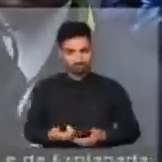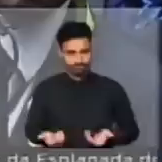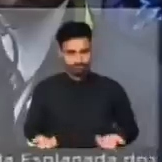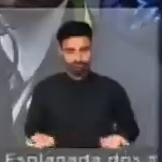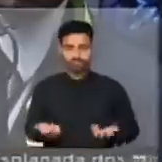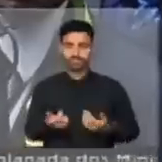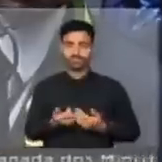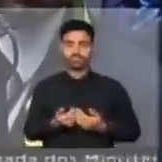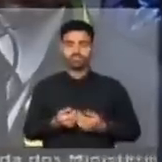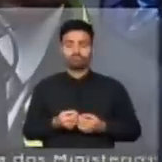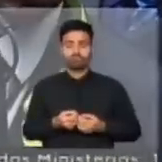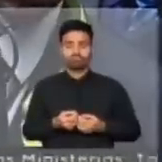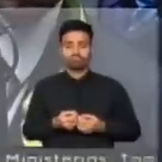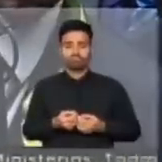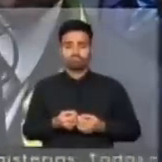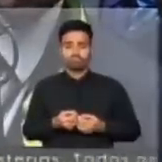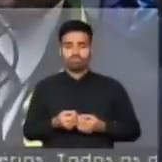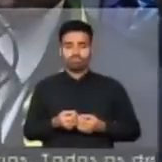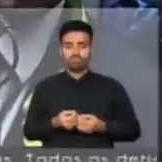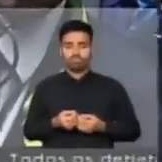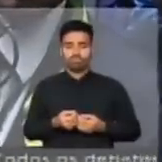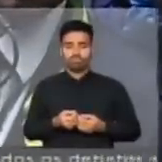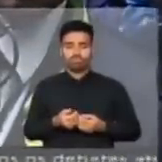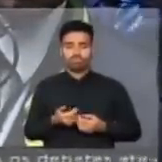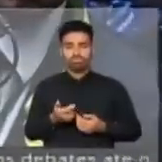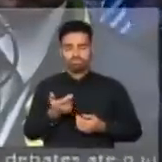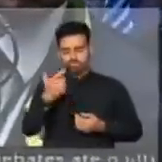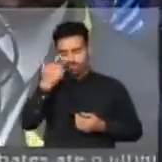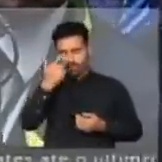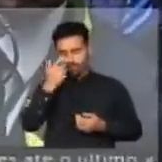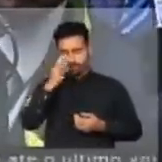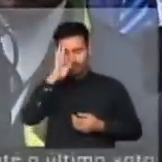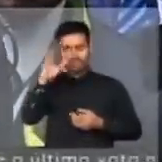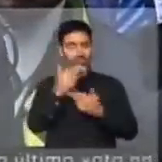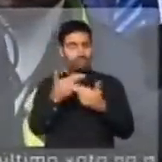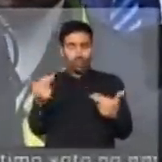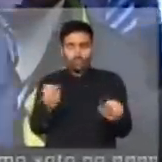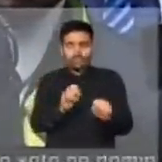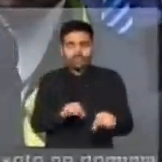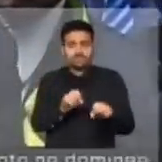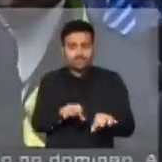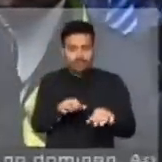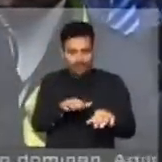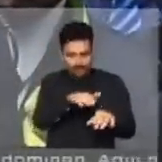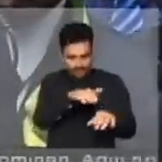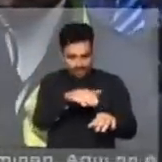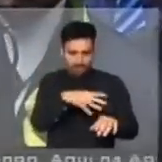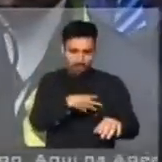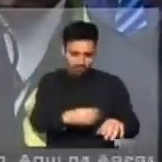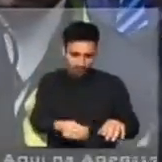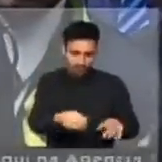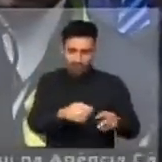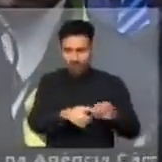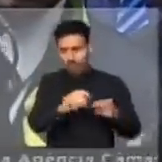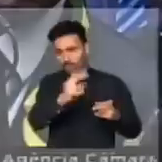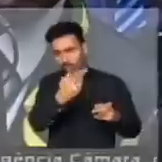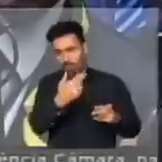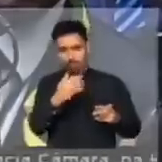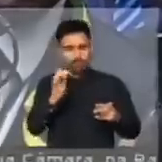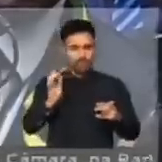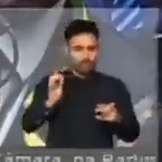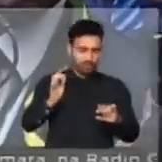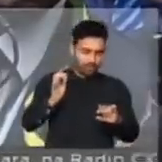pode deixar para os seus filhos, os seus netos, os